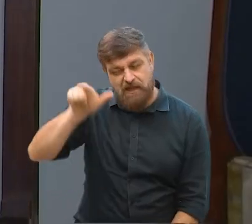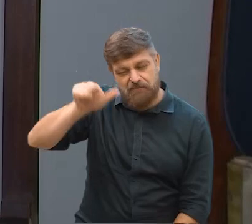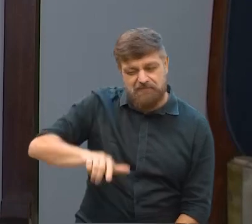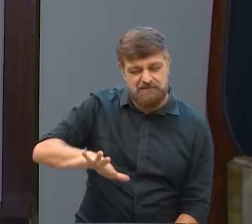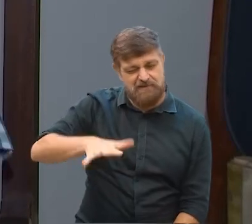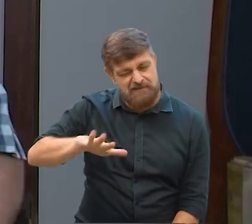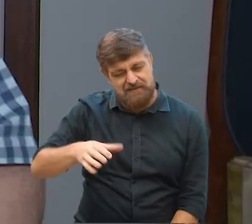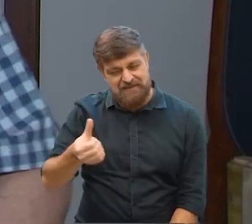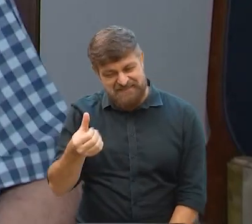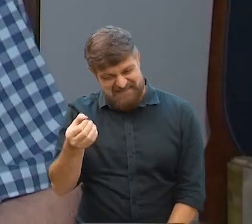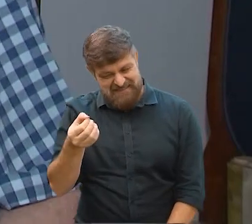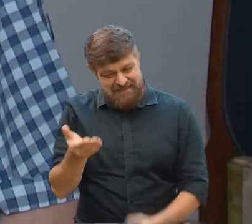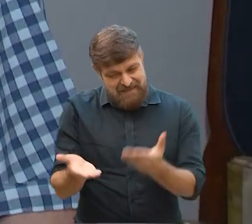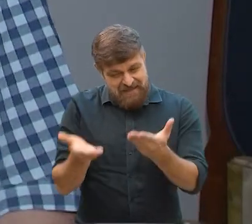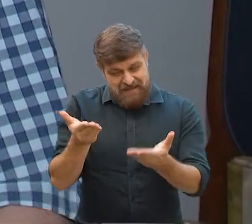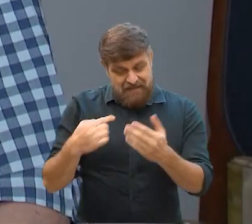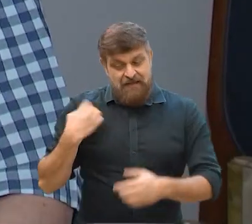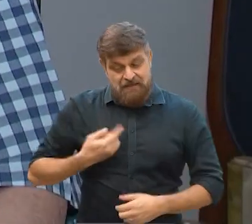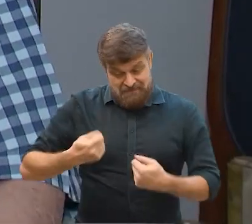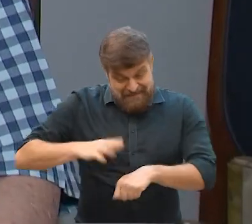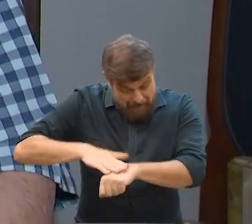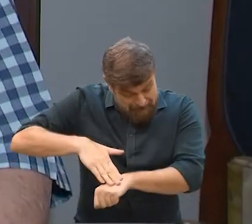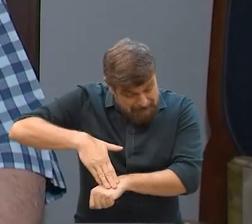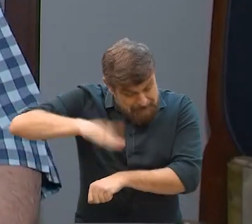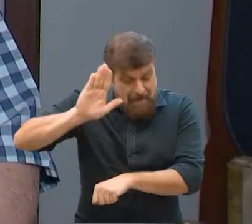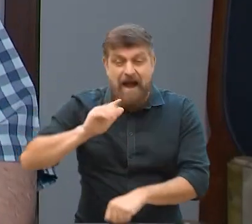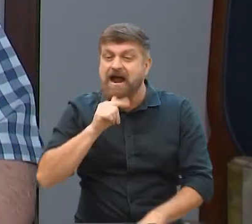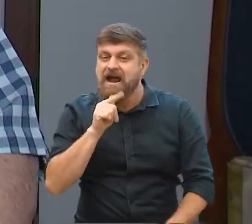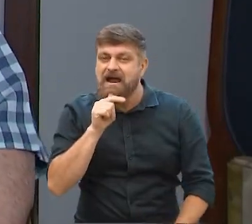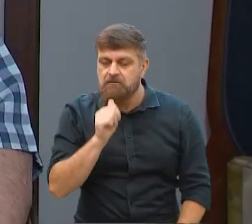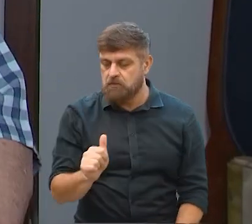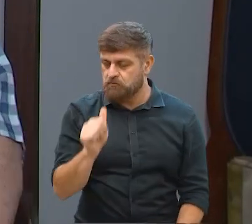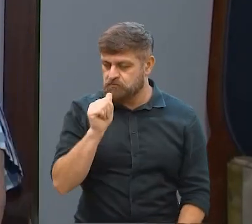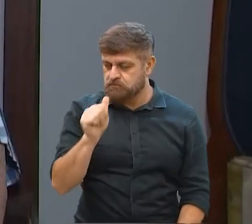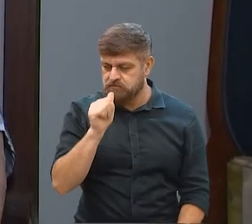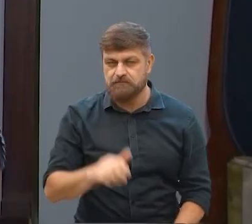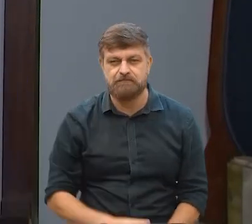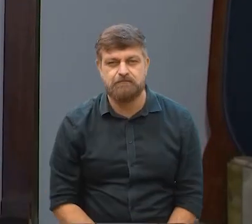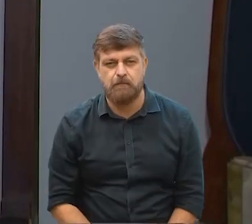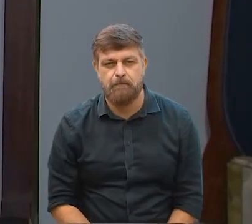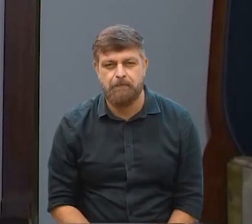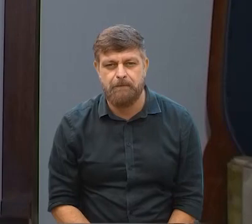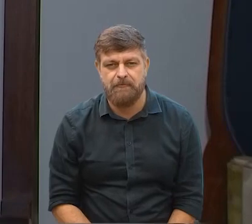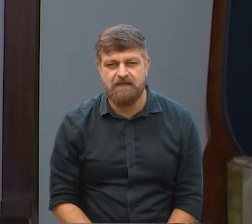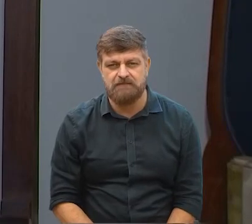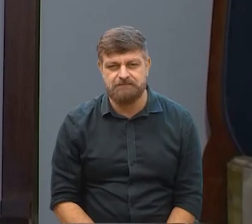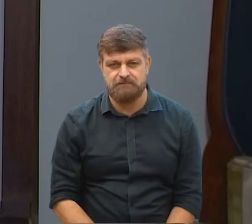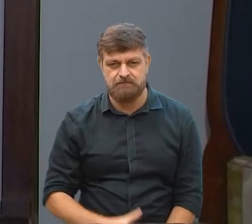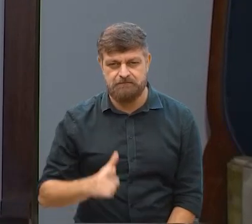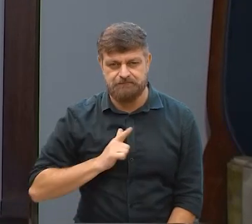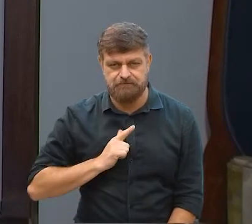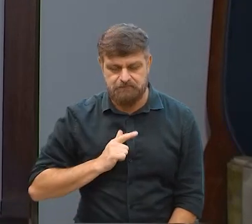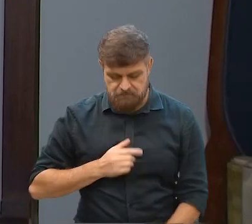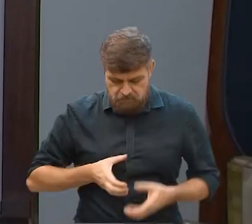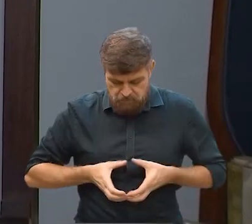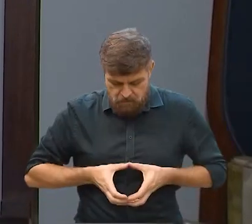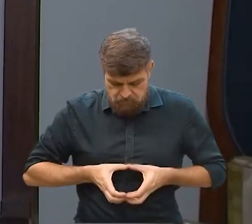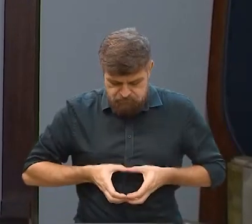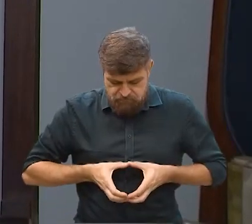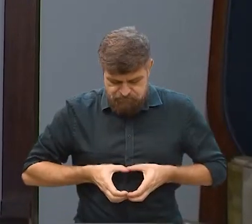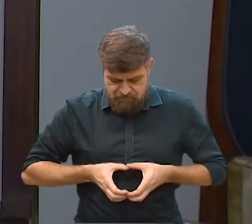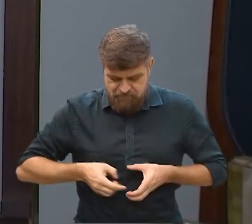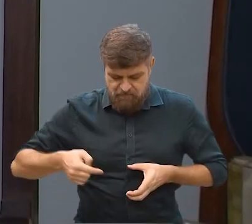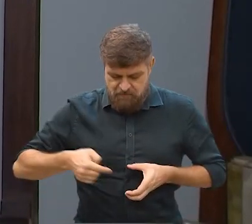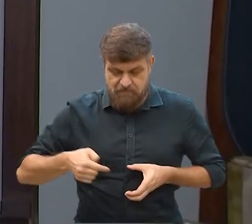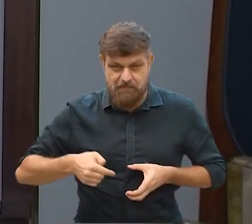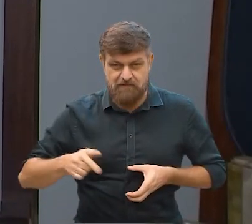60, 70 quilos. São, digamos, 2 litros. As secreções digestivas, a